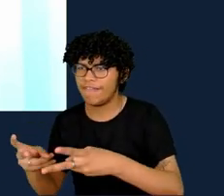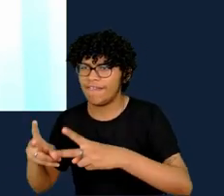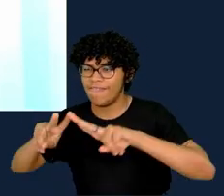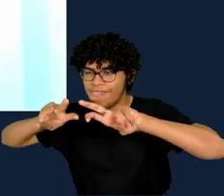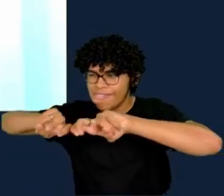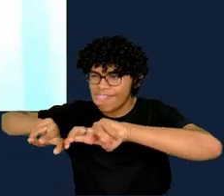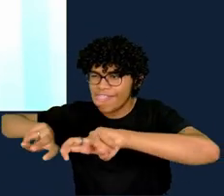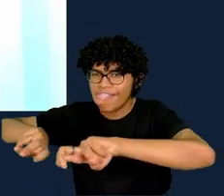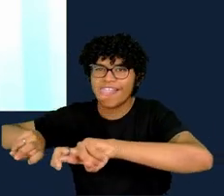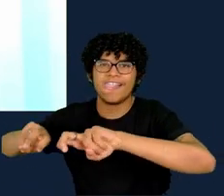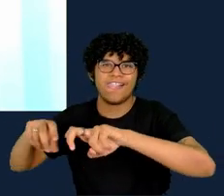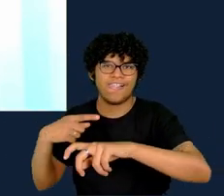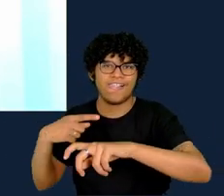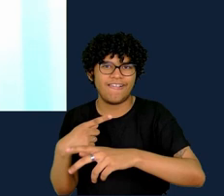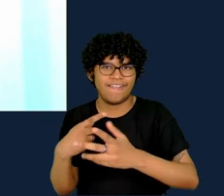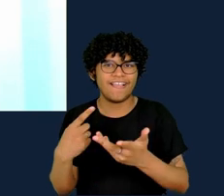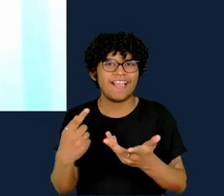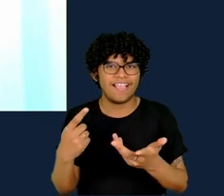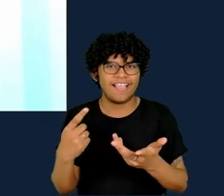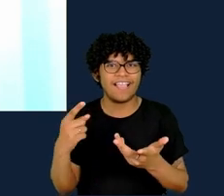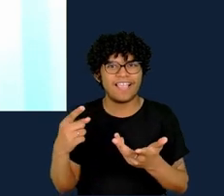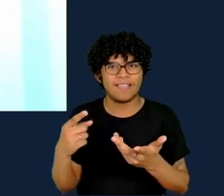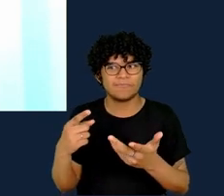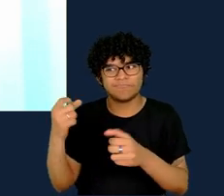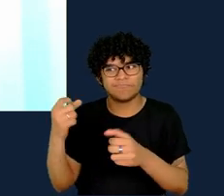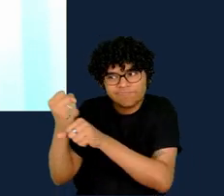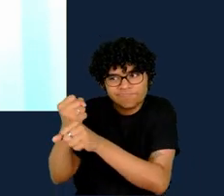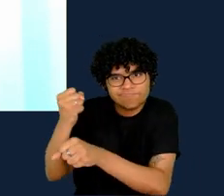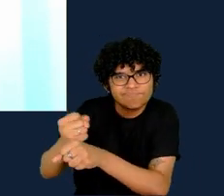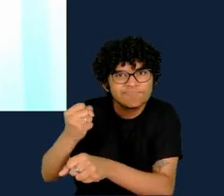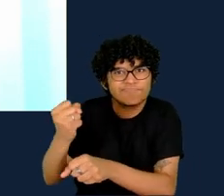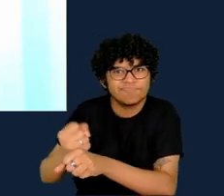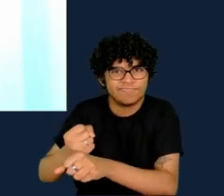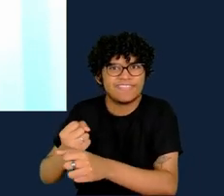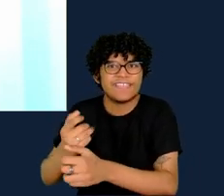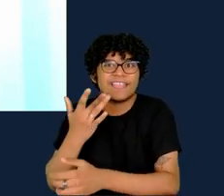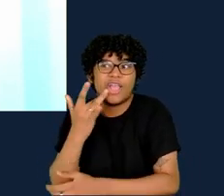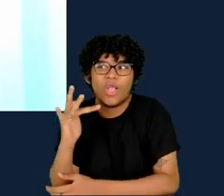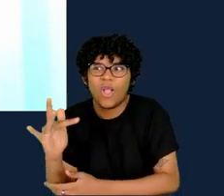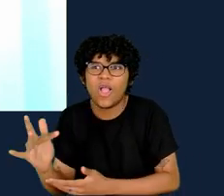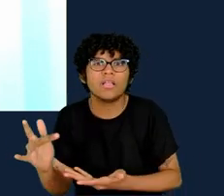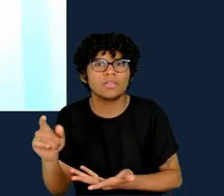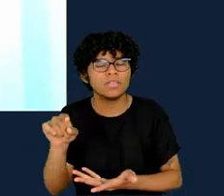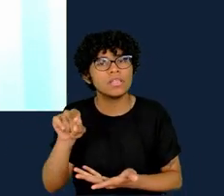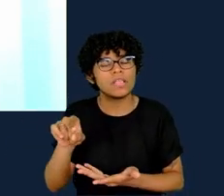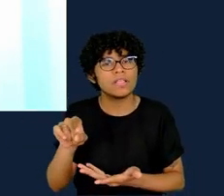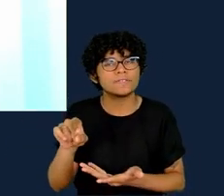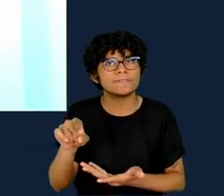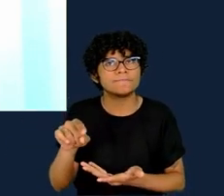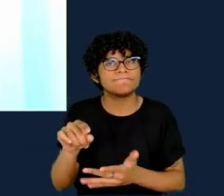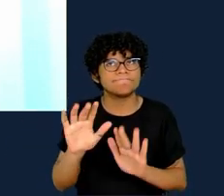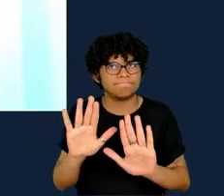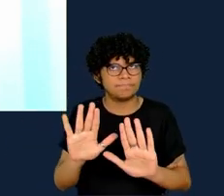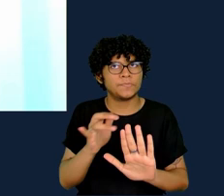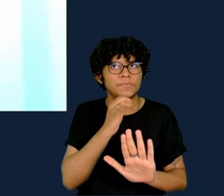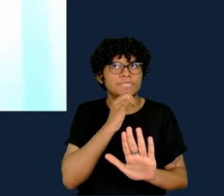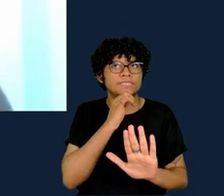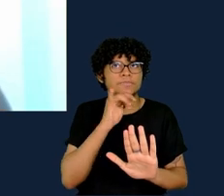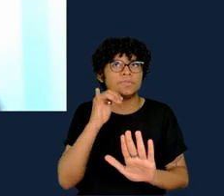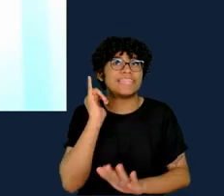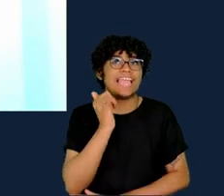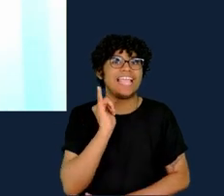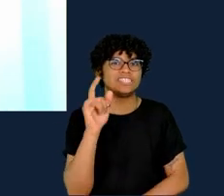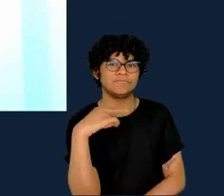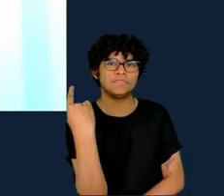da poluição, da mineração? Porque, assim, dentro das nossas narrativas, sempre há o surgimento